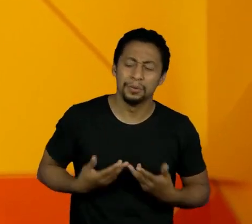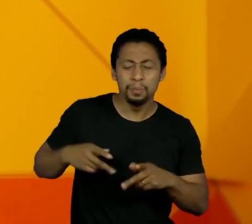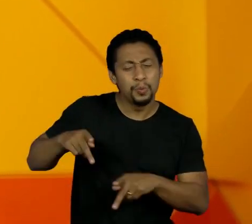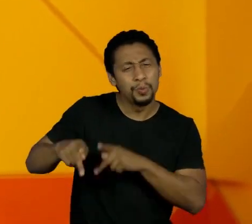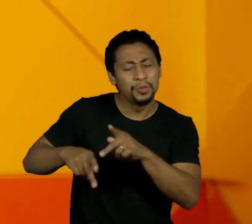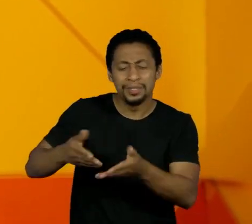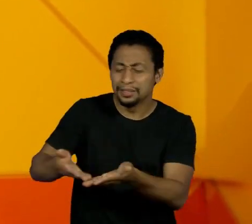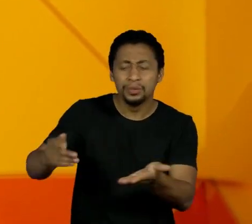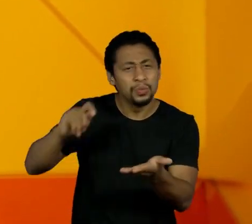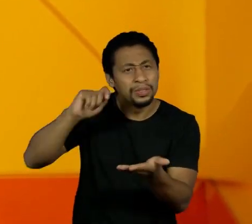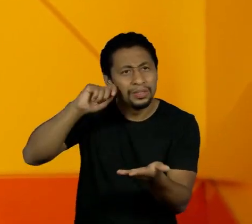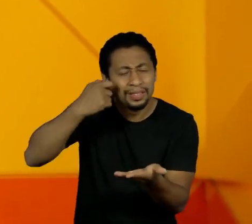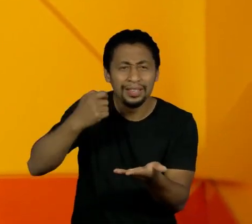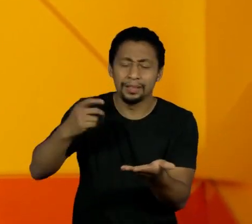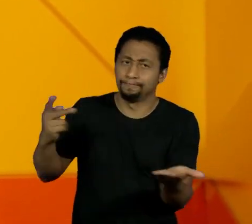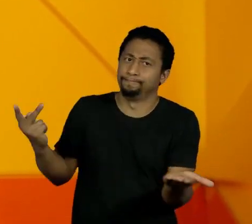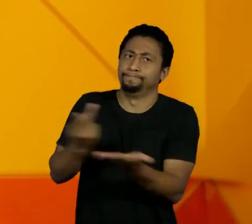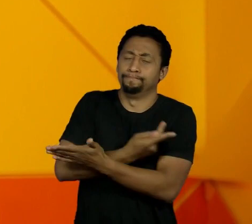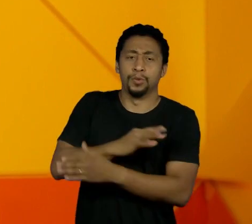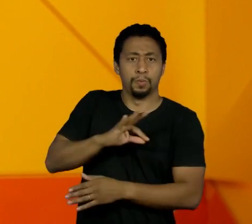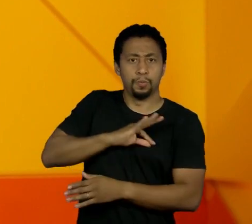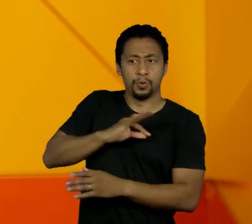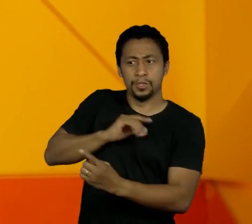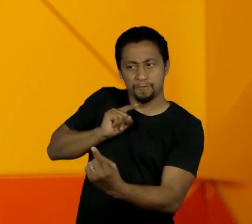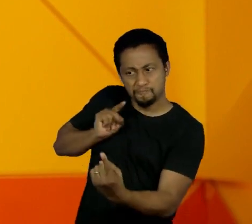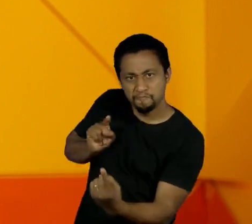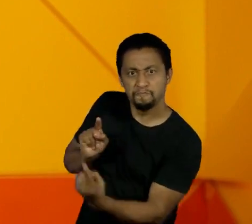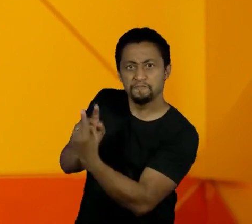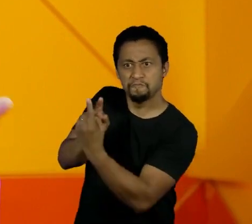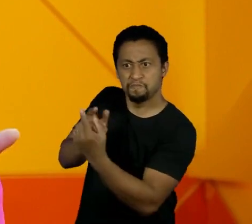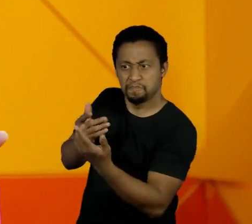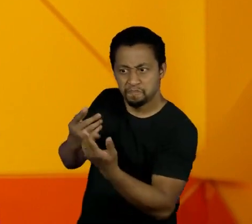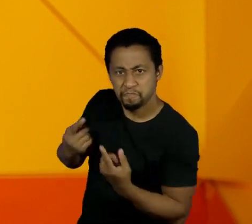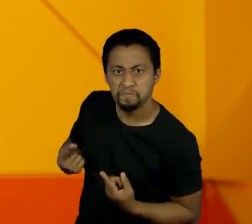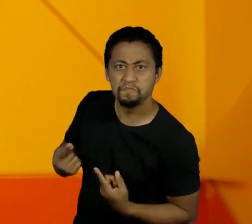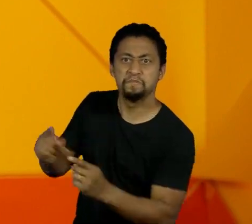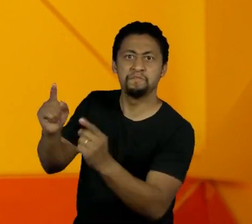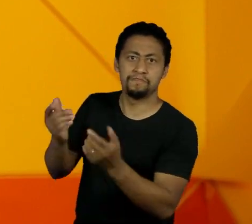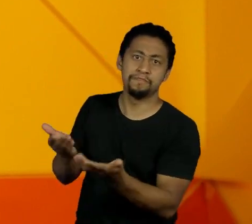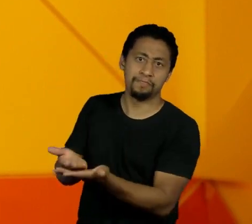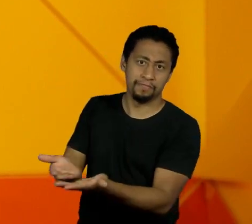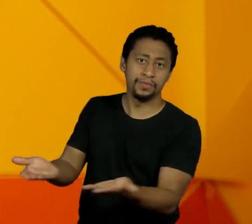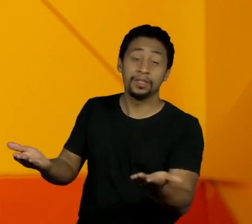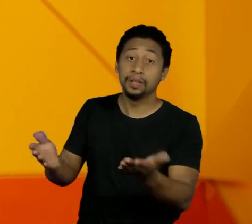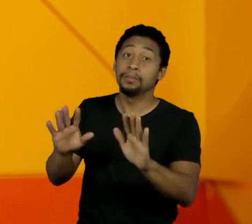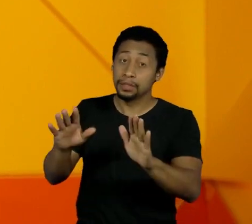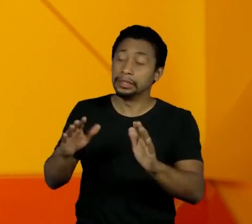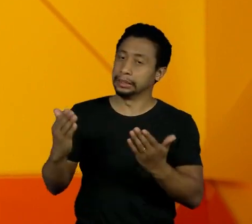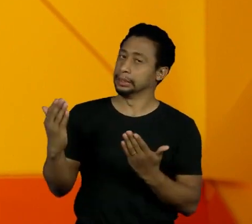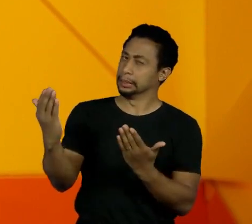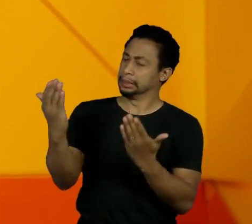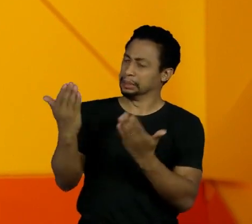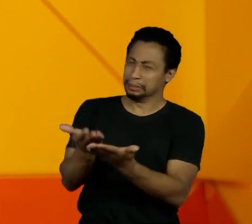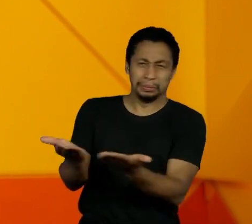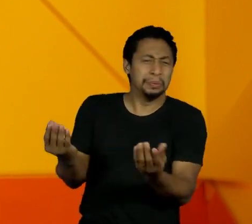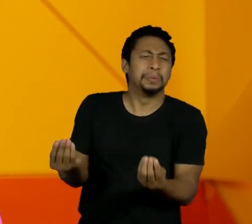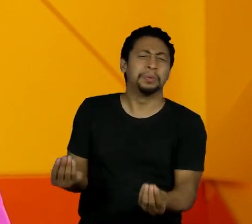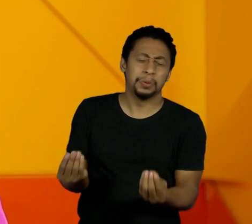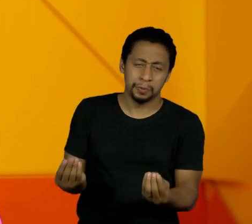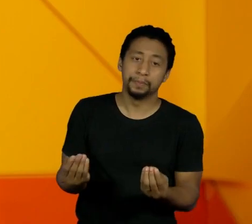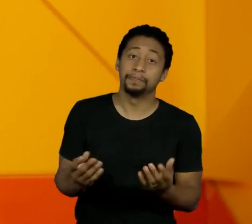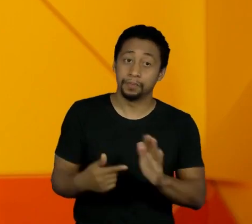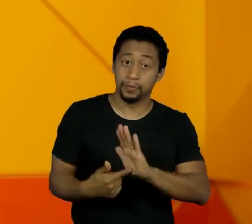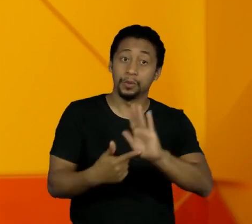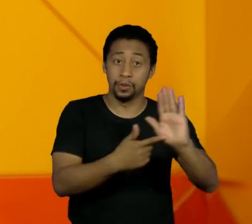o principal alvo de abordagens policiais violentas, mesmo sem o que chamamos de fundada suspeita. A gente conversou